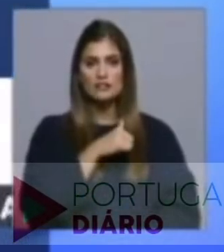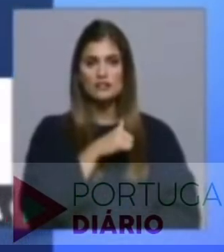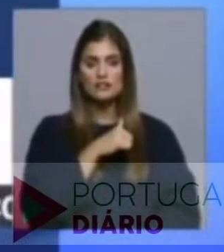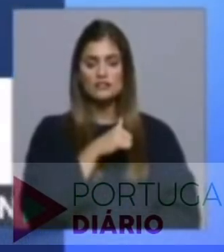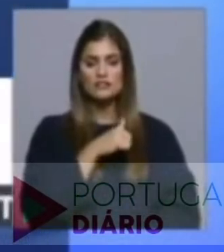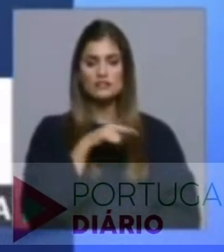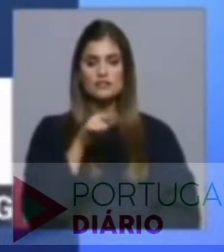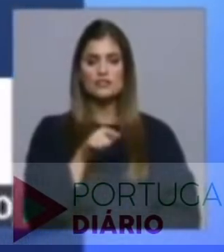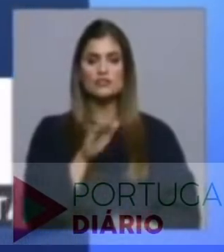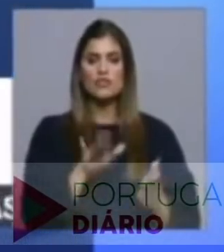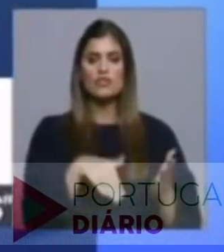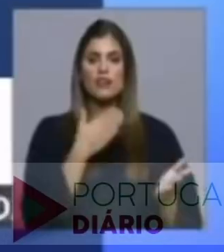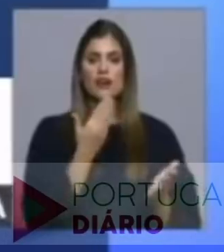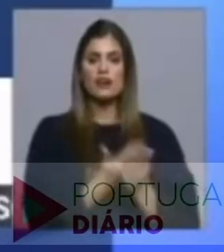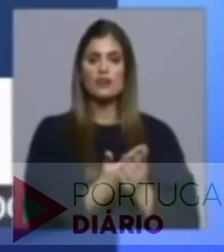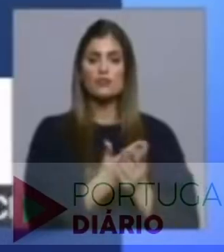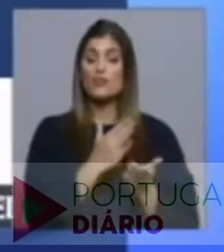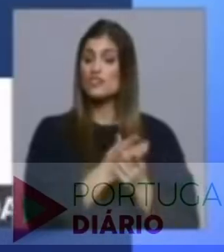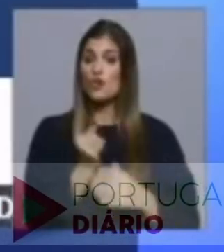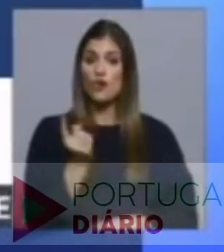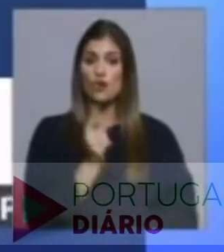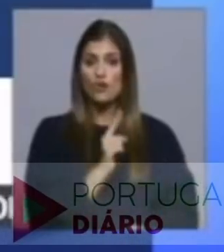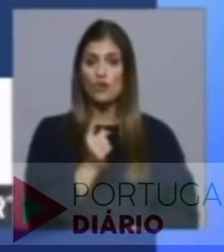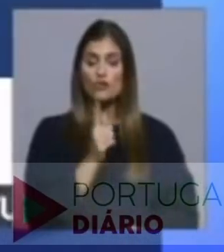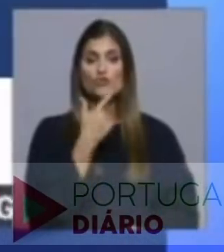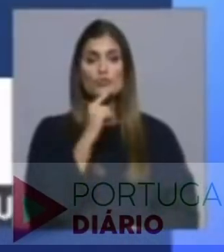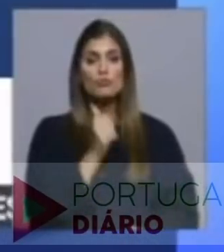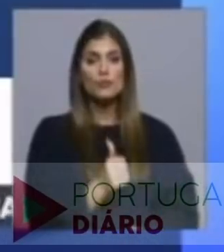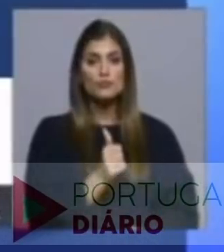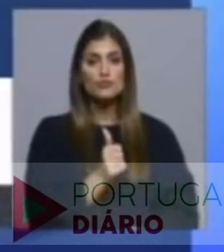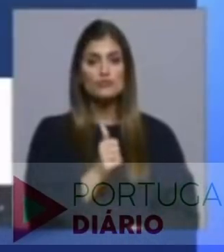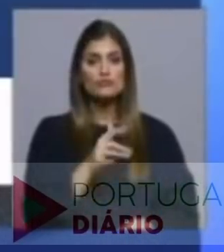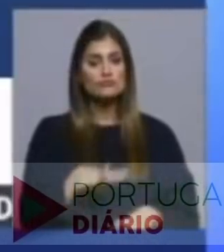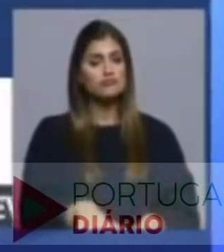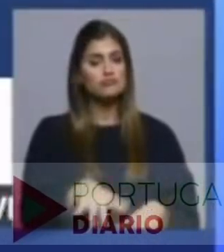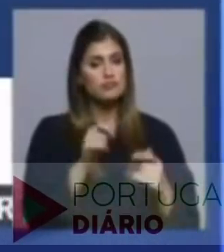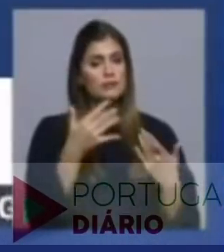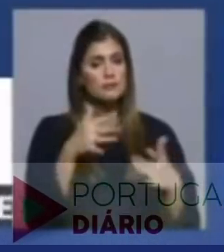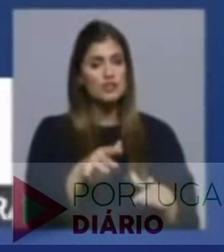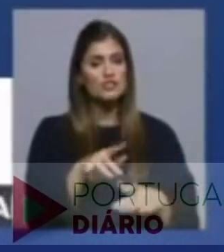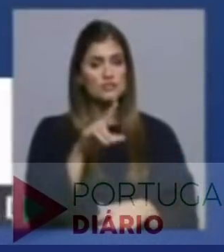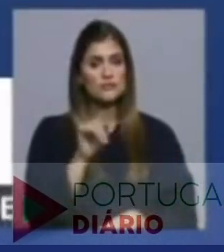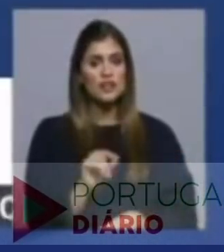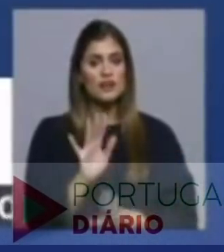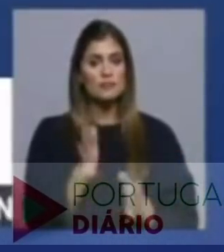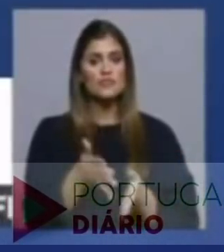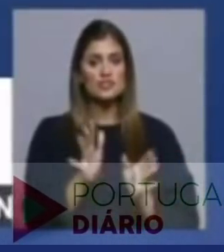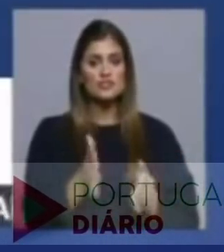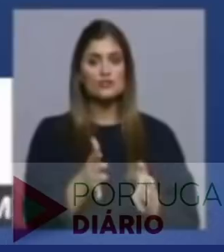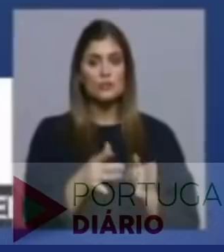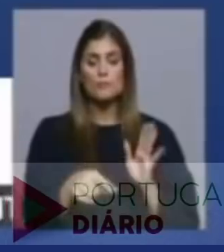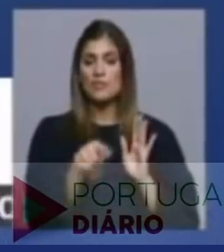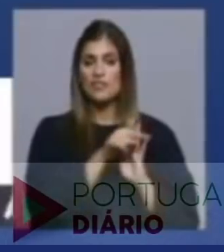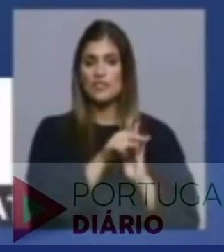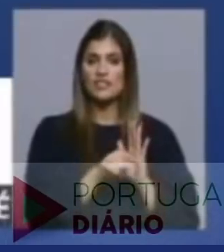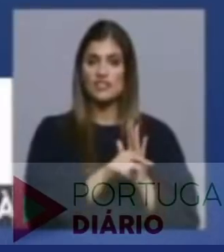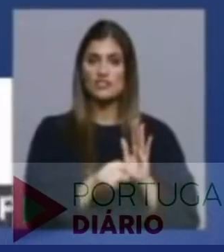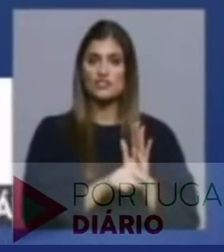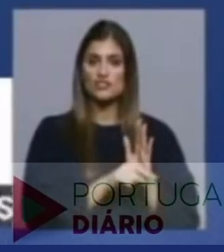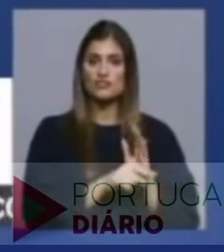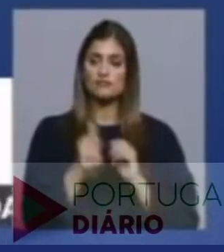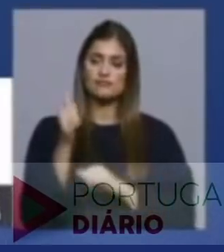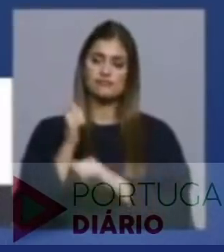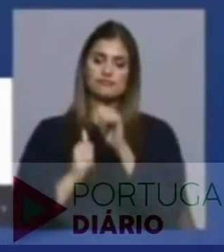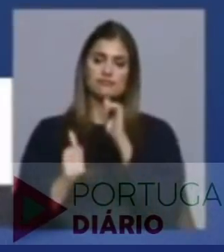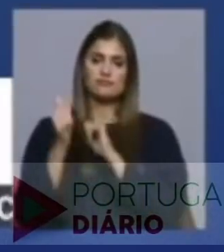implica não só não podermos progredir, mas como termos de adotar medidas de